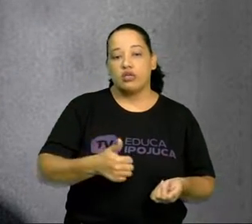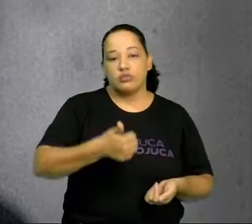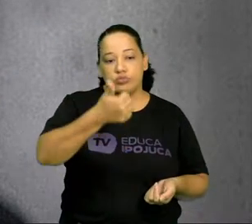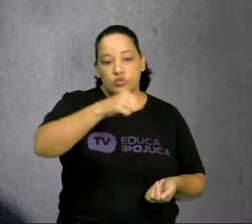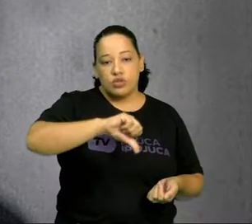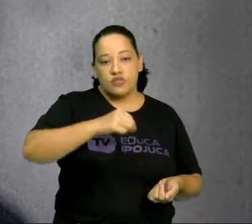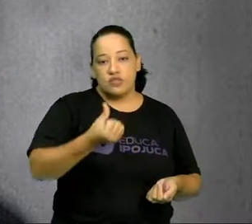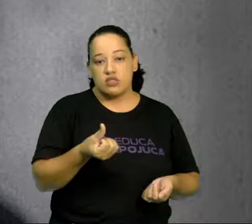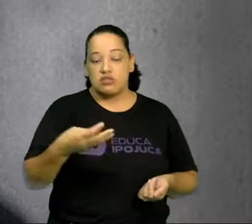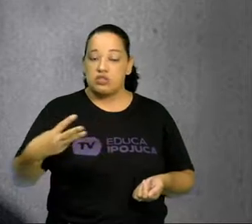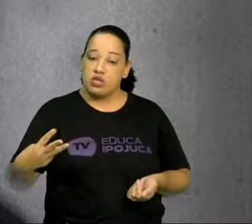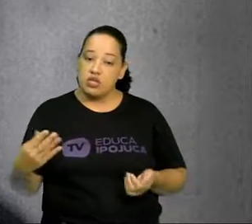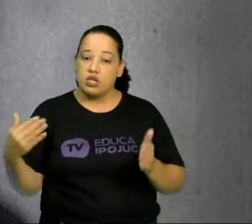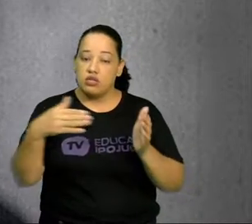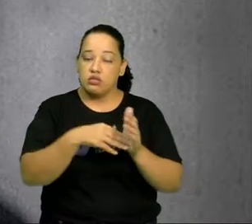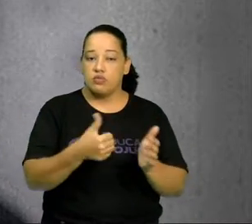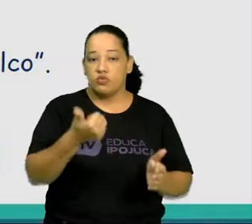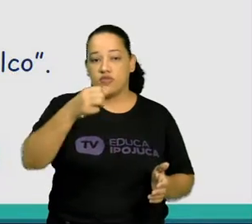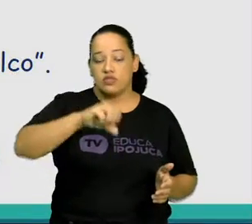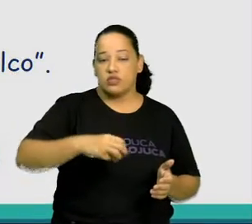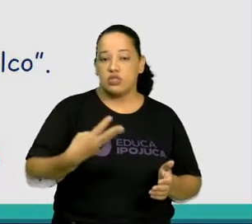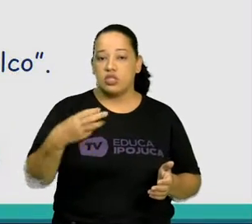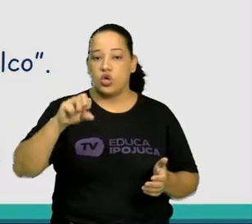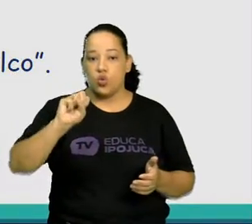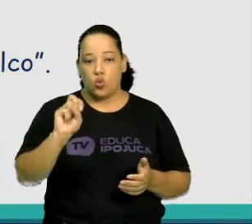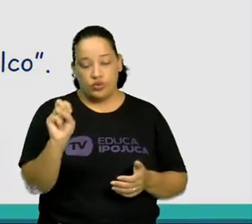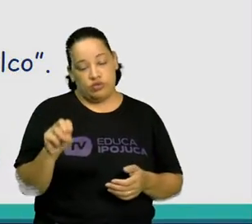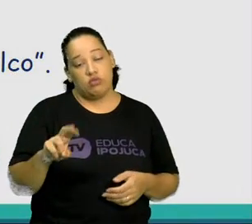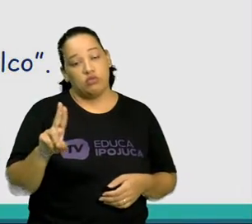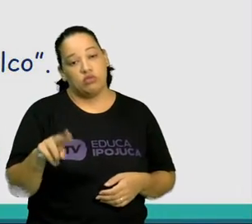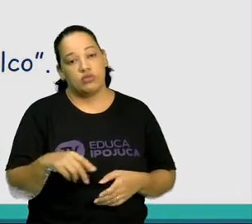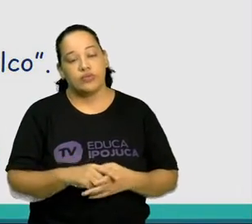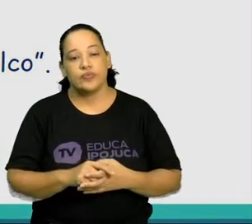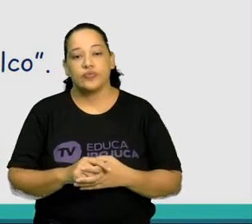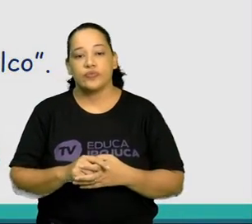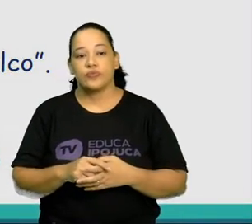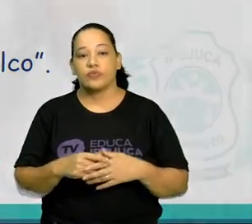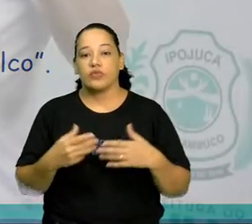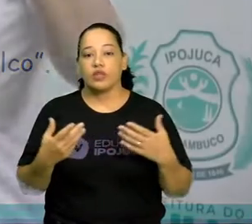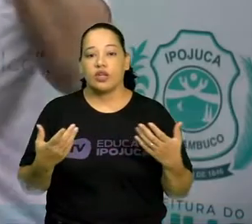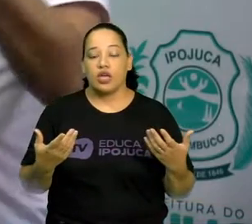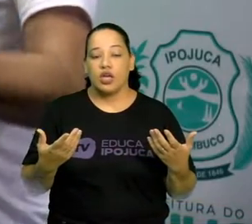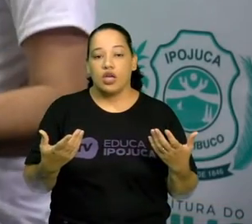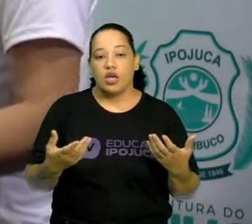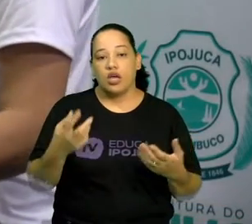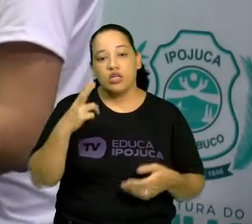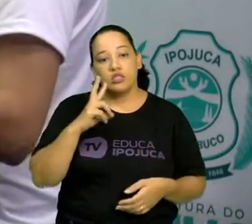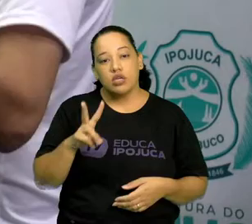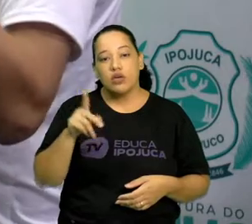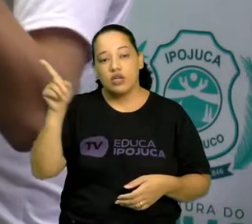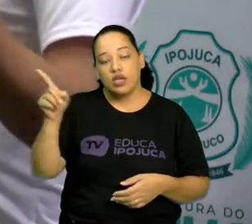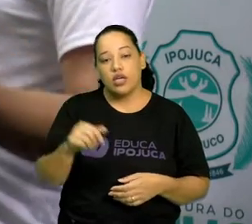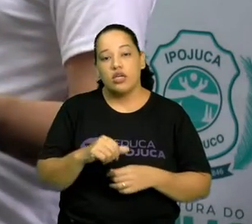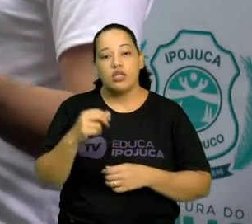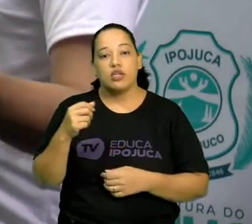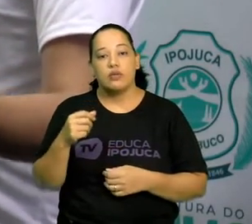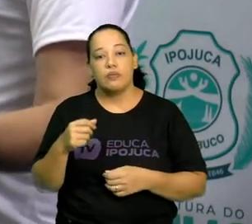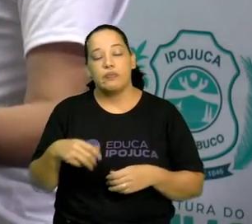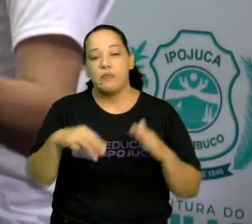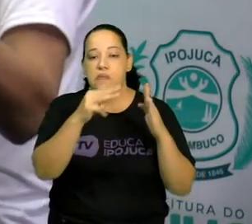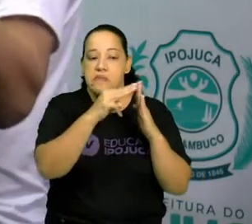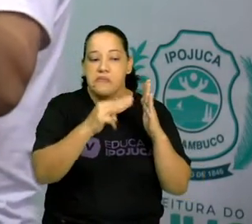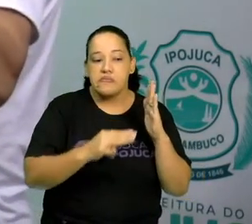1863-1938, Moscou. Ele era russo. O método Stanislavski, desenvolvido por Stanislavski,